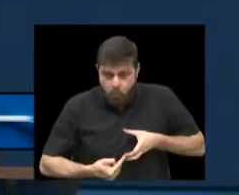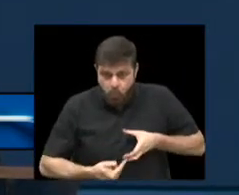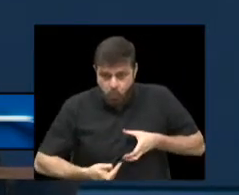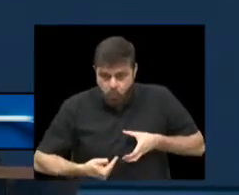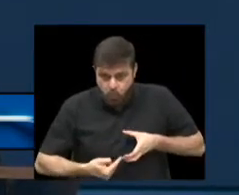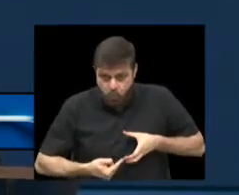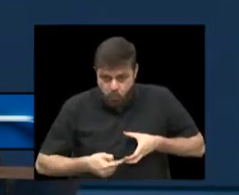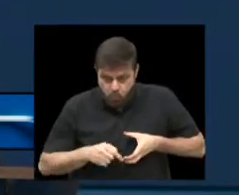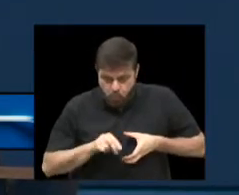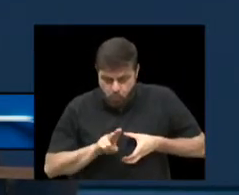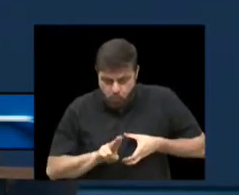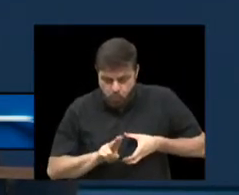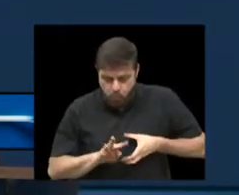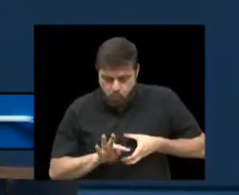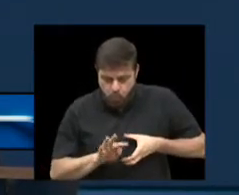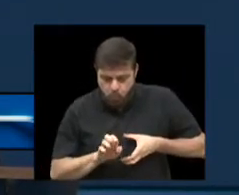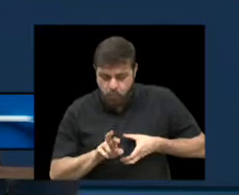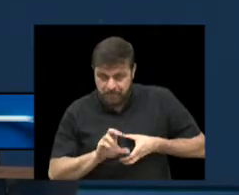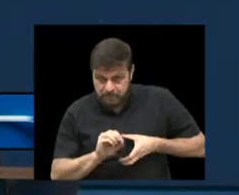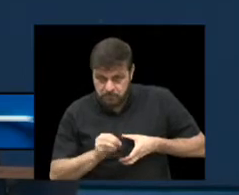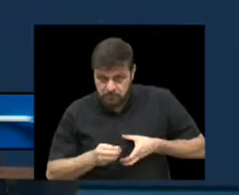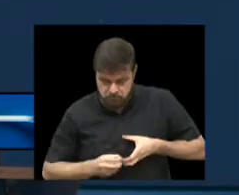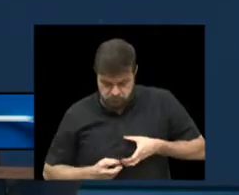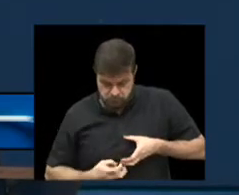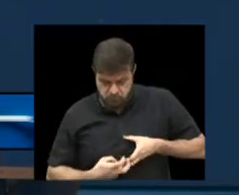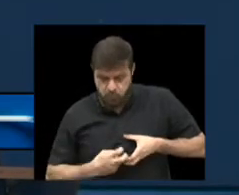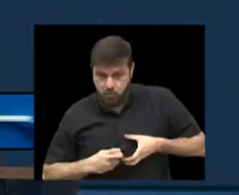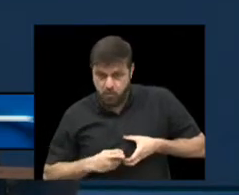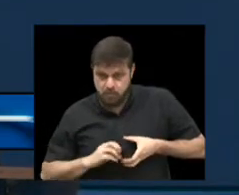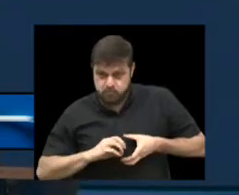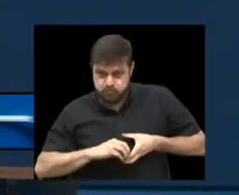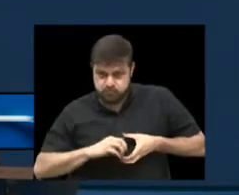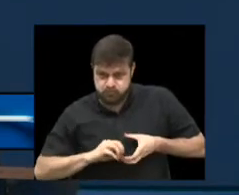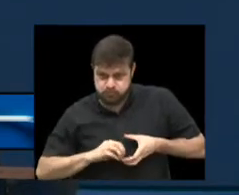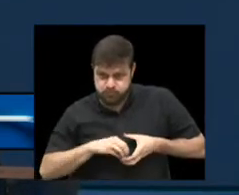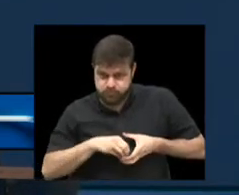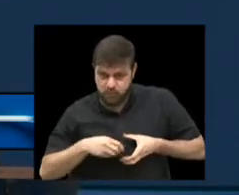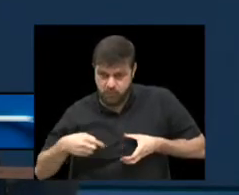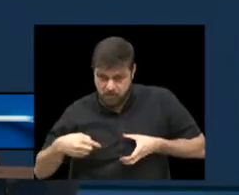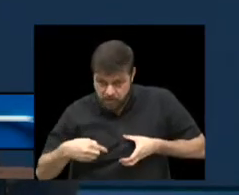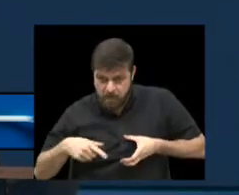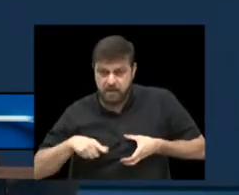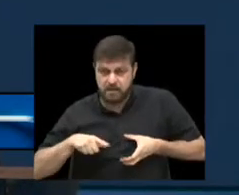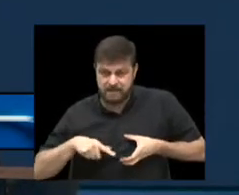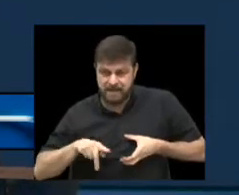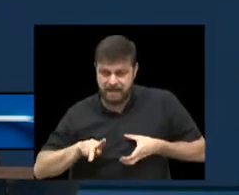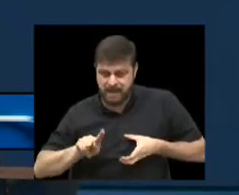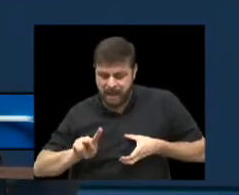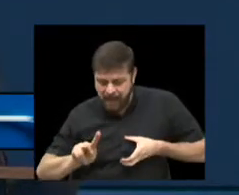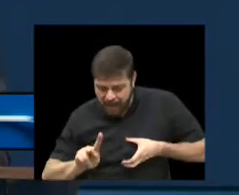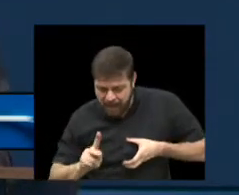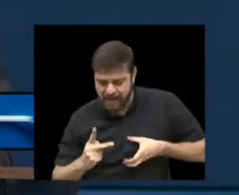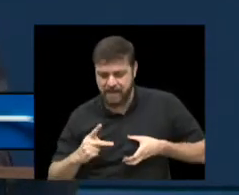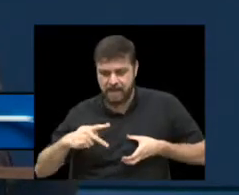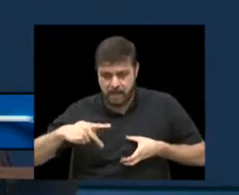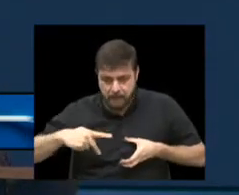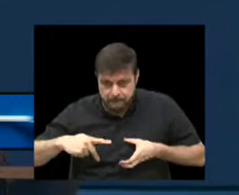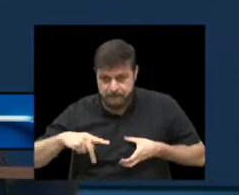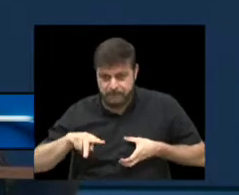Em 95% dos tumores de colo de útero está presente o HPV ou Human Papilloma